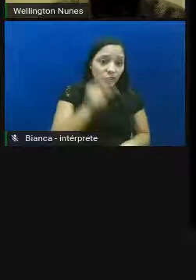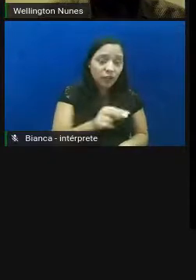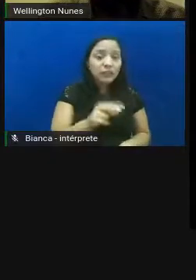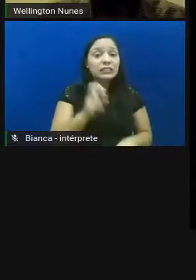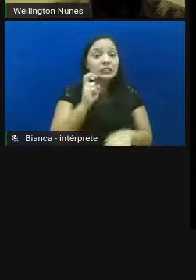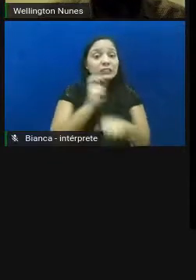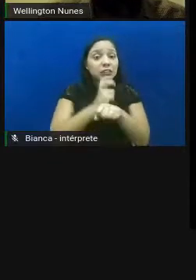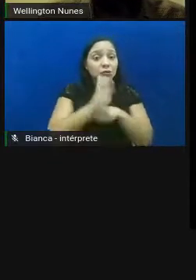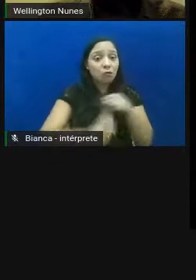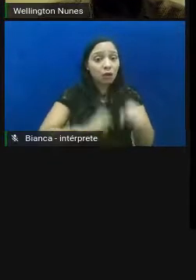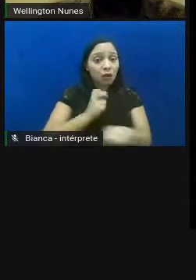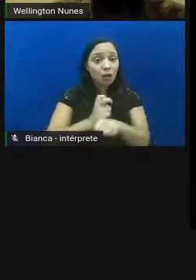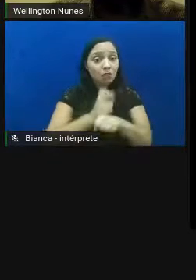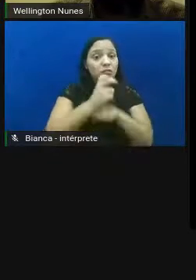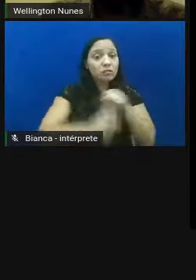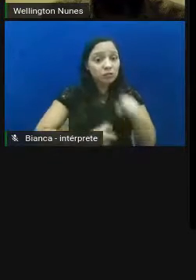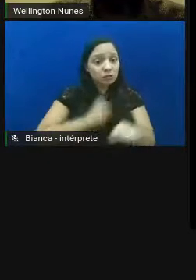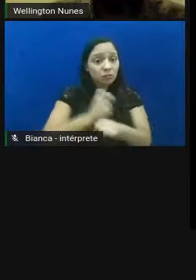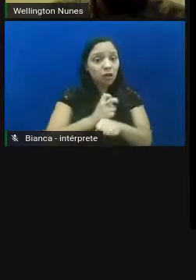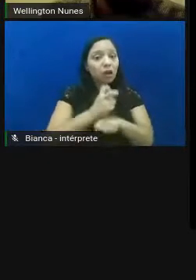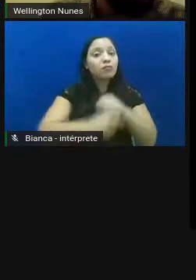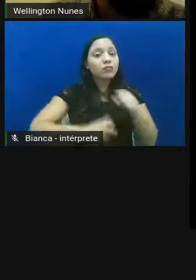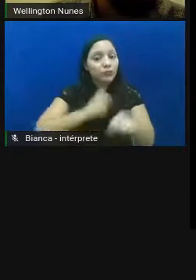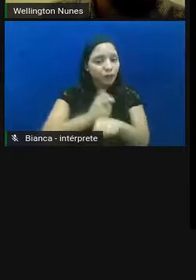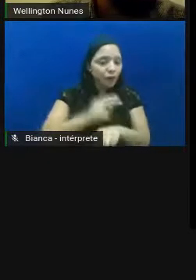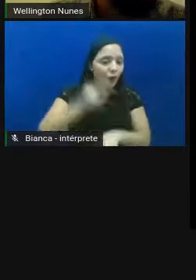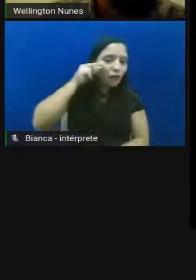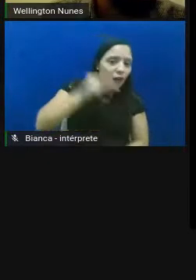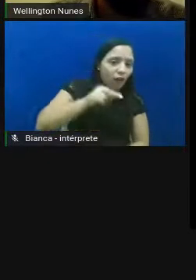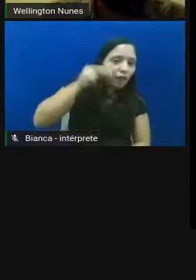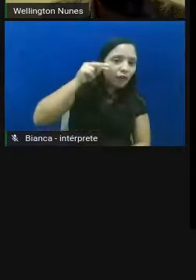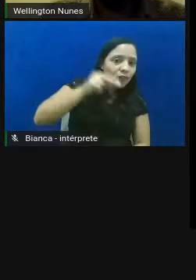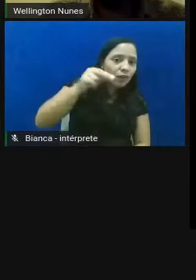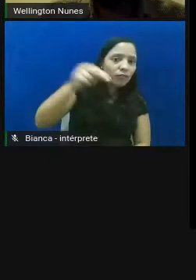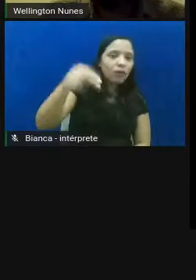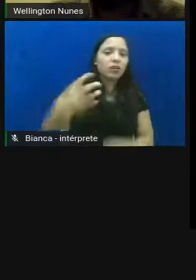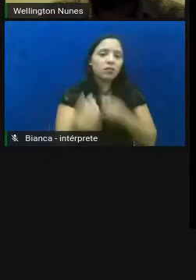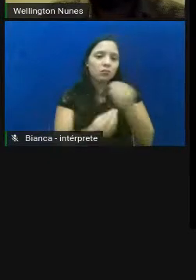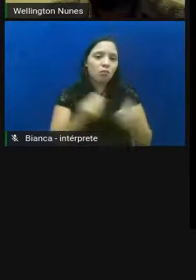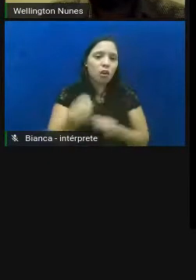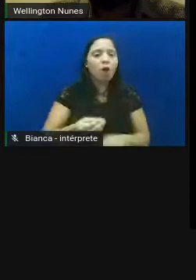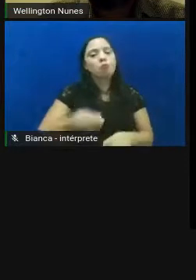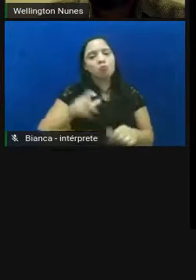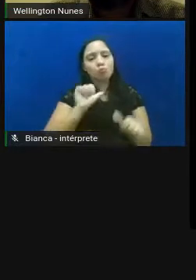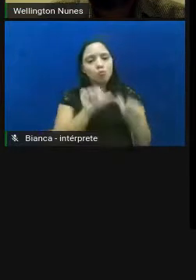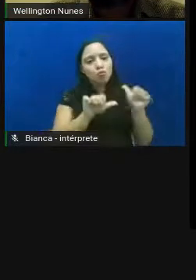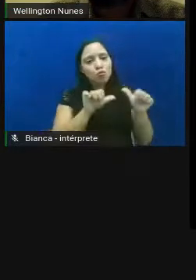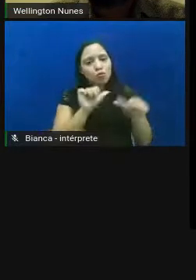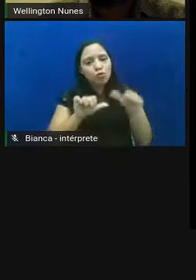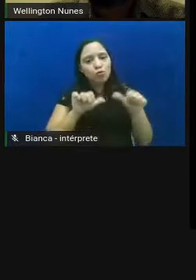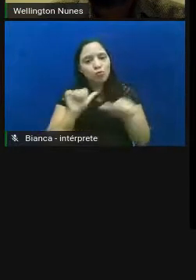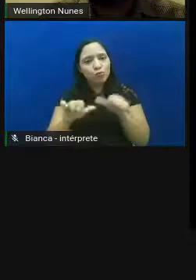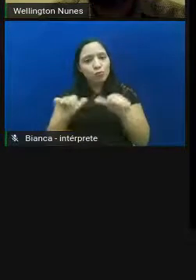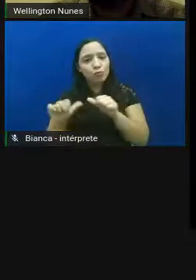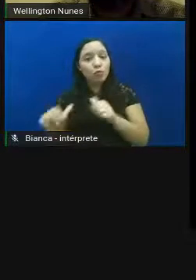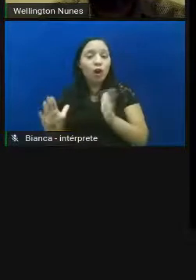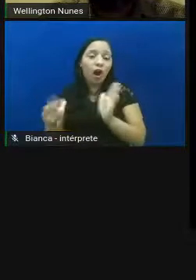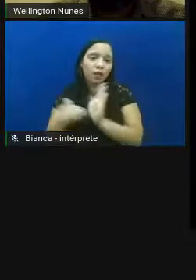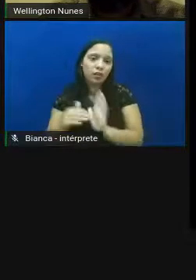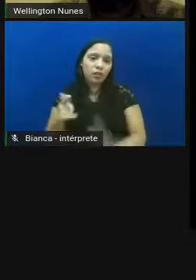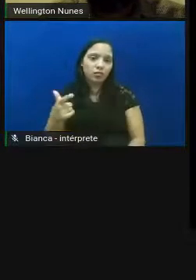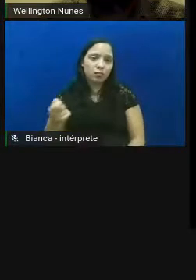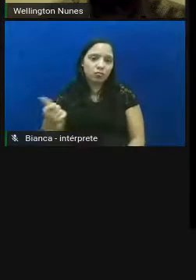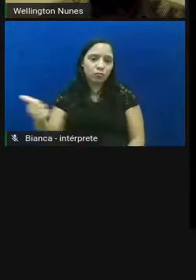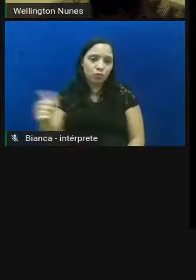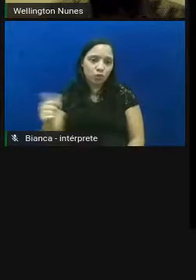gente consegue observar a mudança de uso até o ano de 2011, que